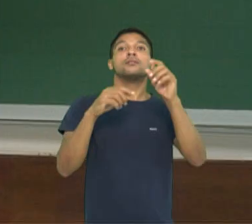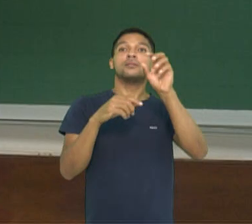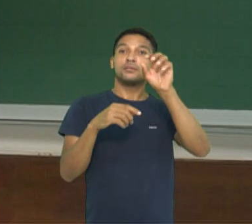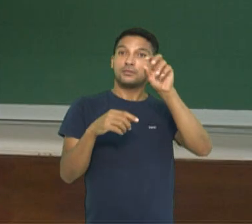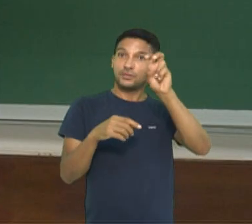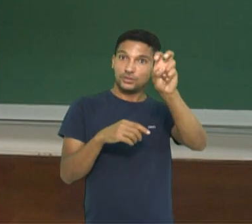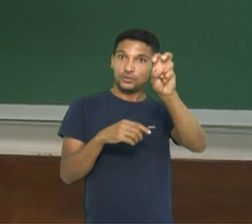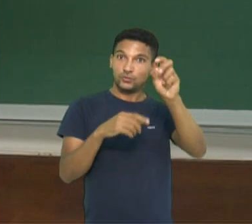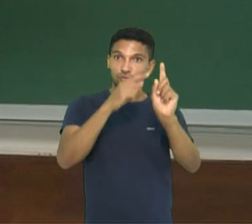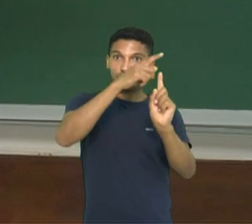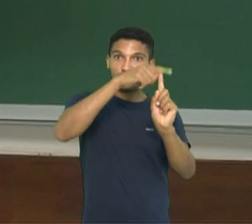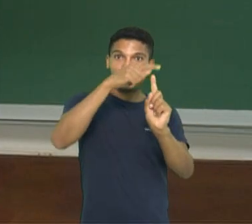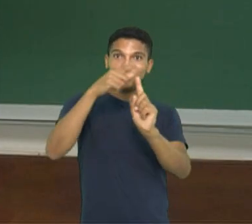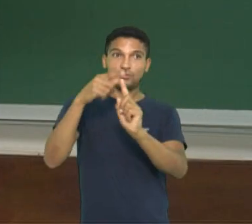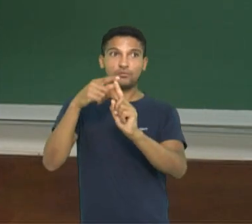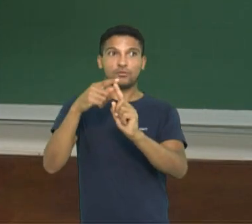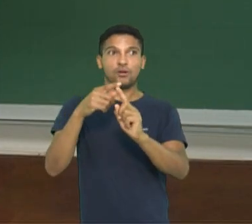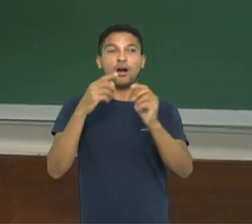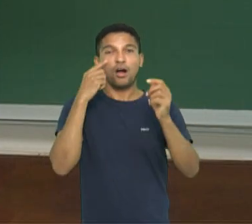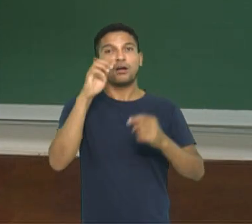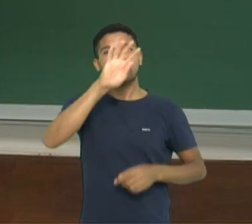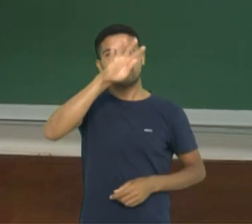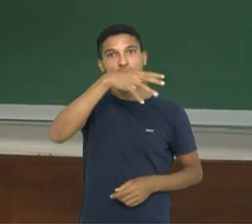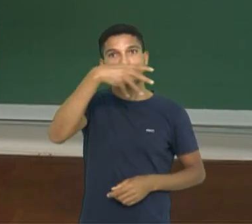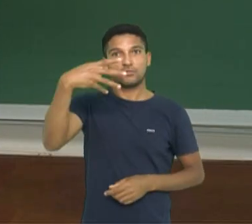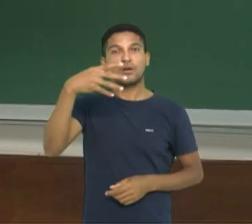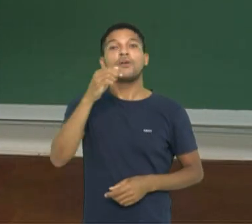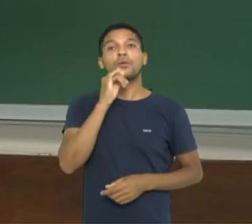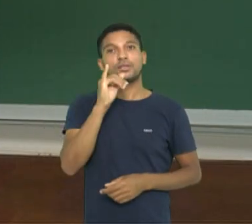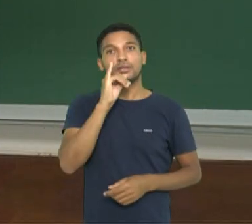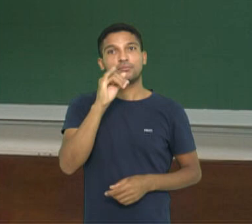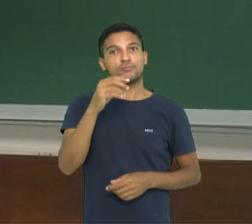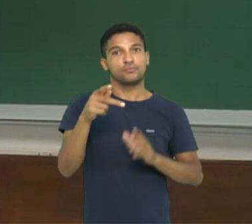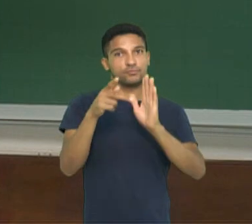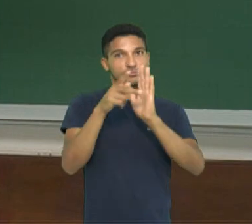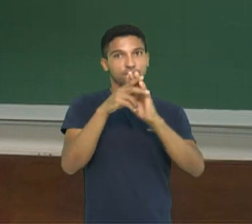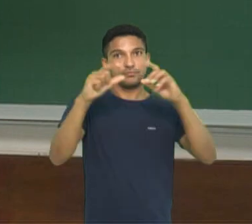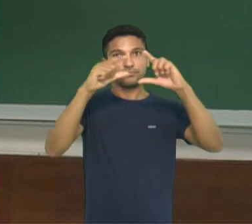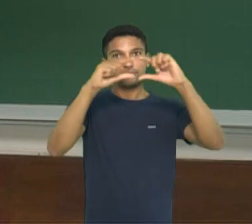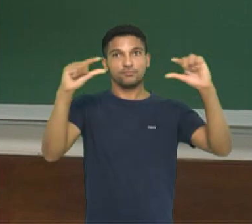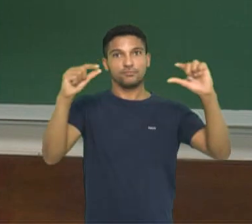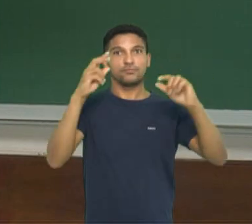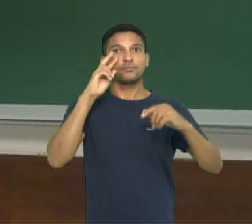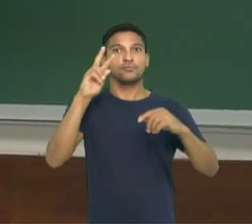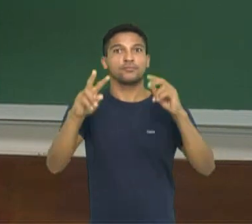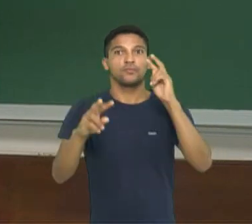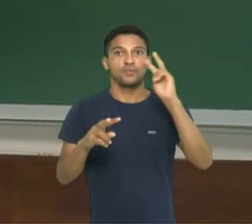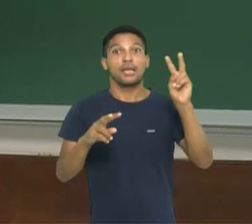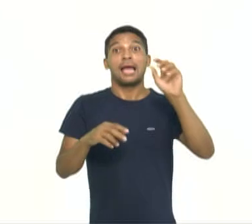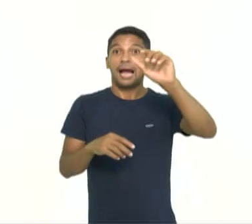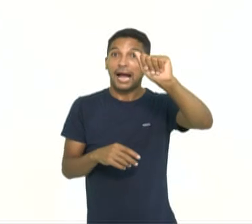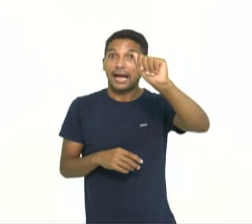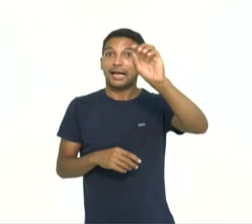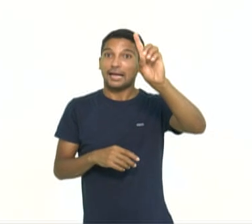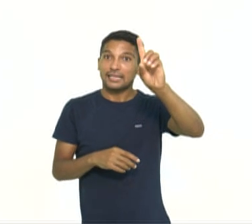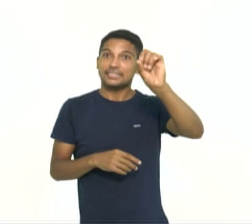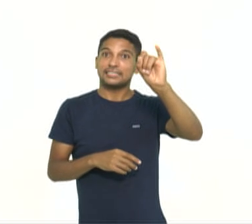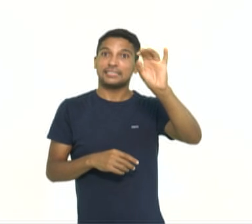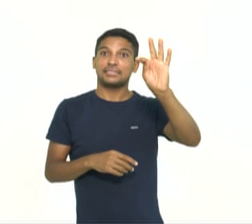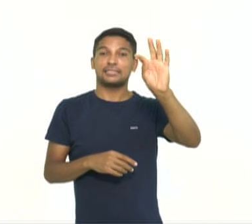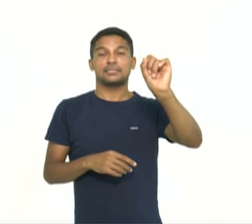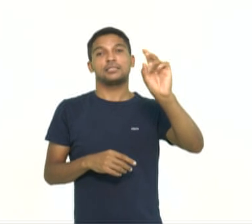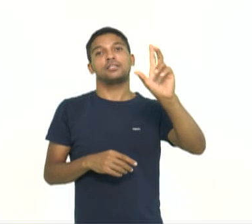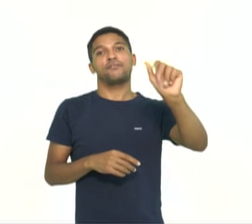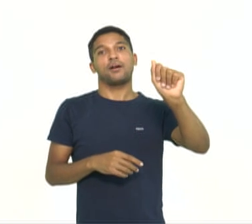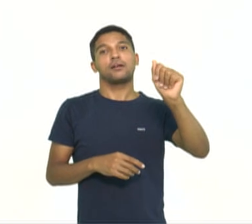e explicativas, pessoal. Então, observem aqui os exemplos desse slide, né? Então, para as aditivas, nosso amigo não